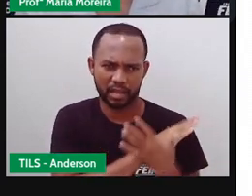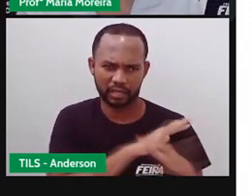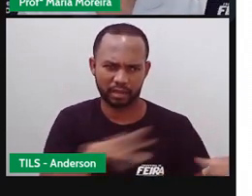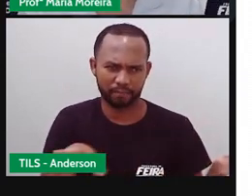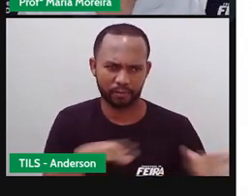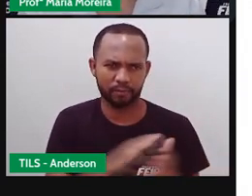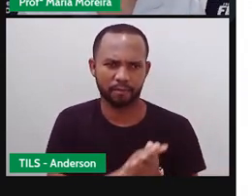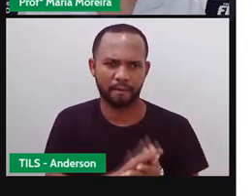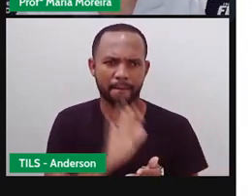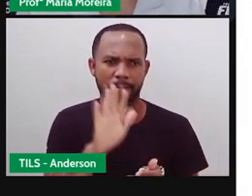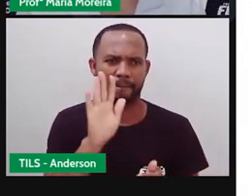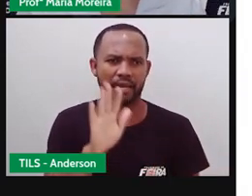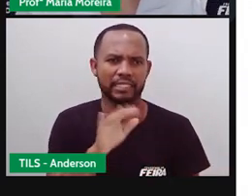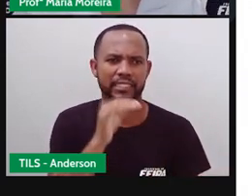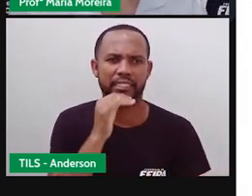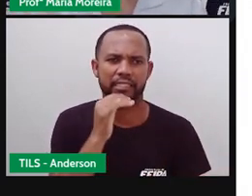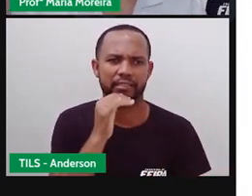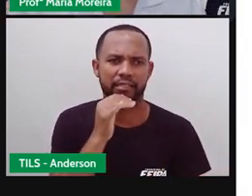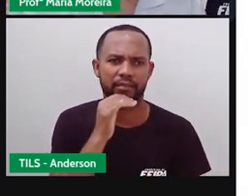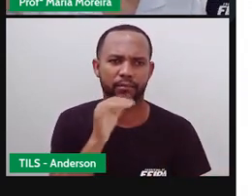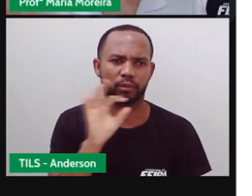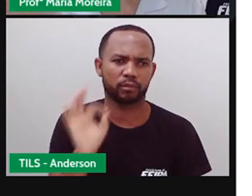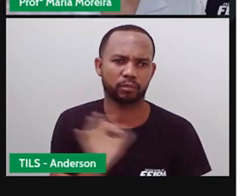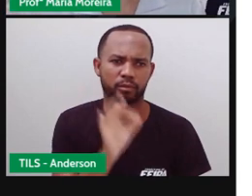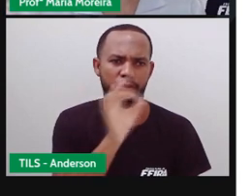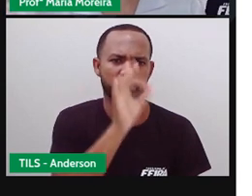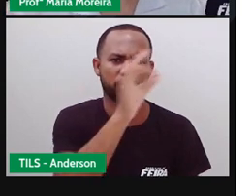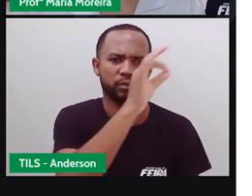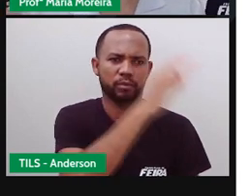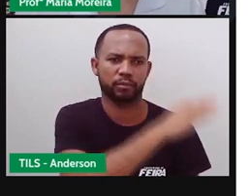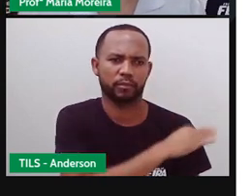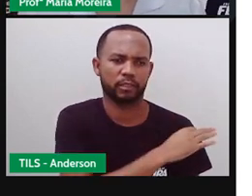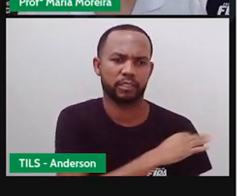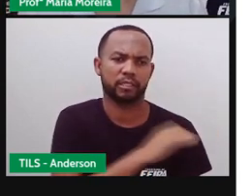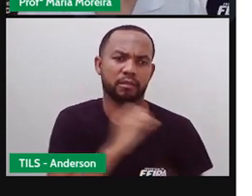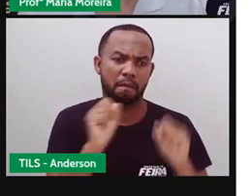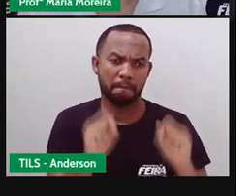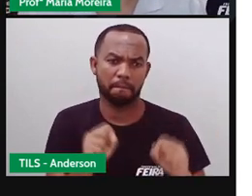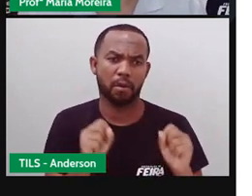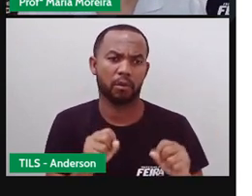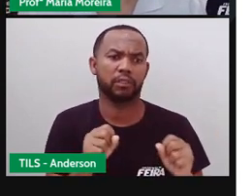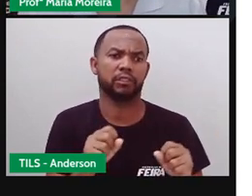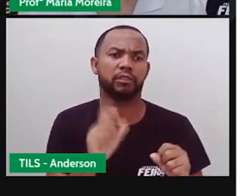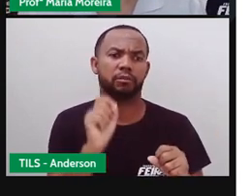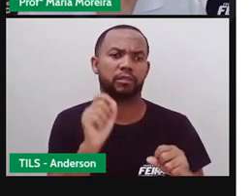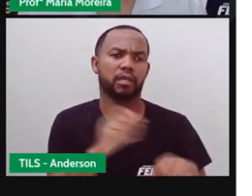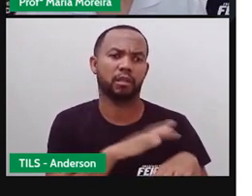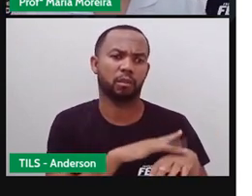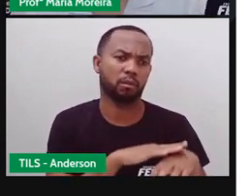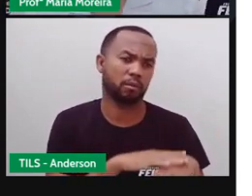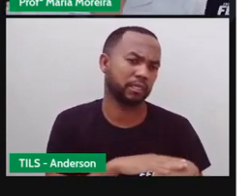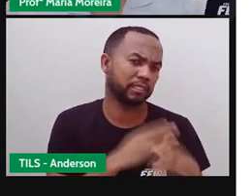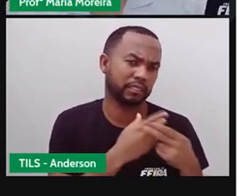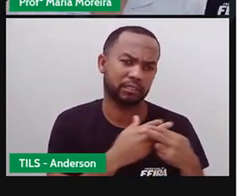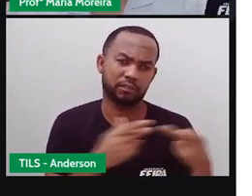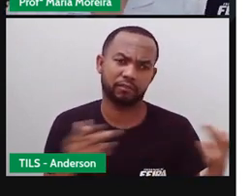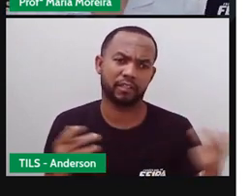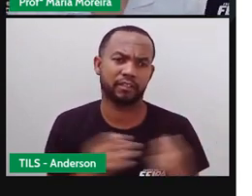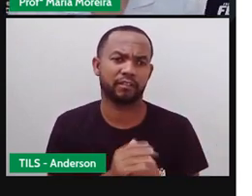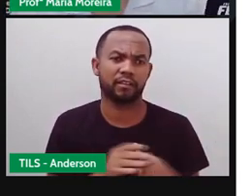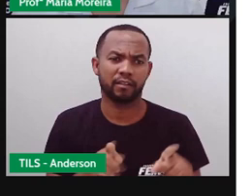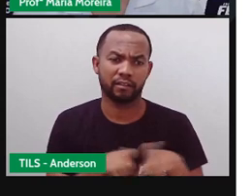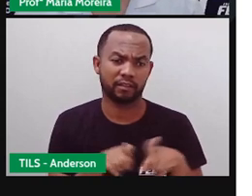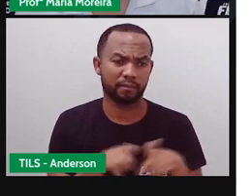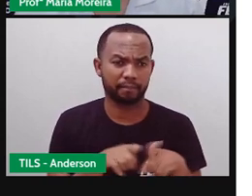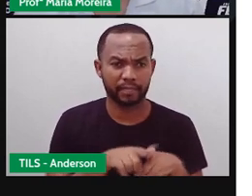mas o mosquito da dengue ele pode trazer o que ó Quantas coisas ruins o mosquito da dengue ele pode trazer assim vamos